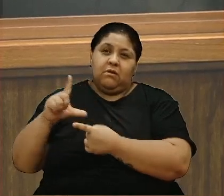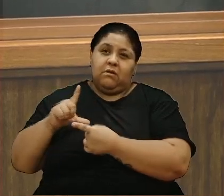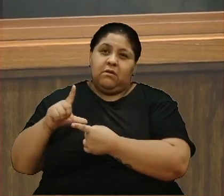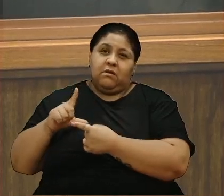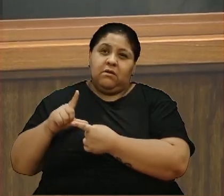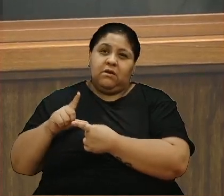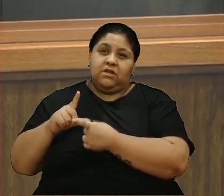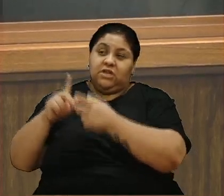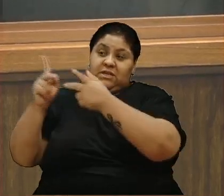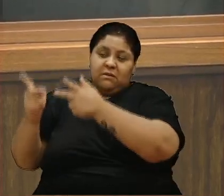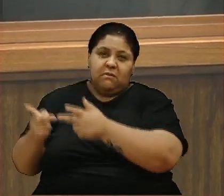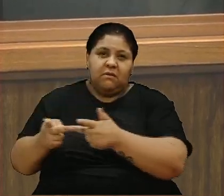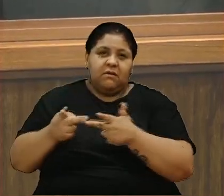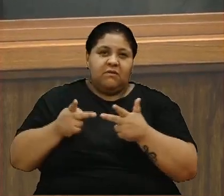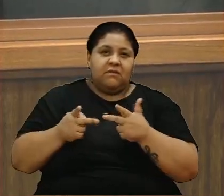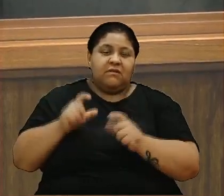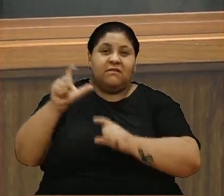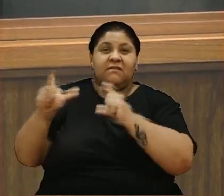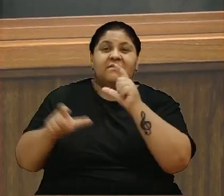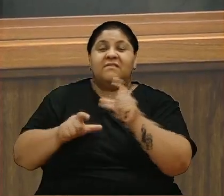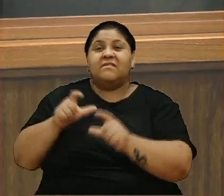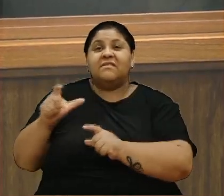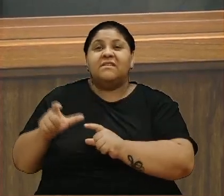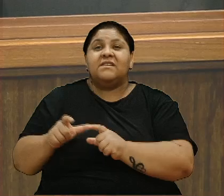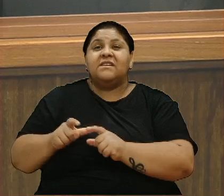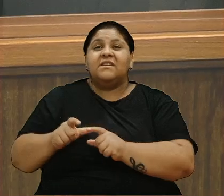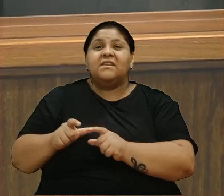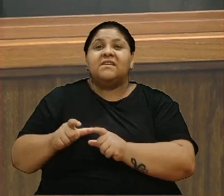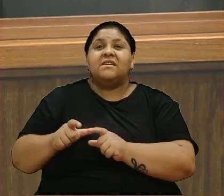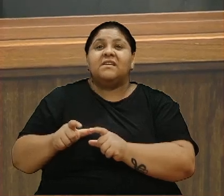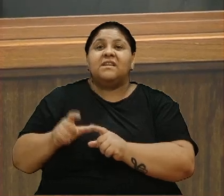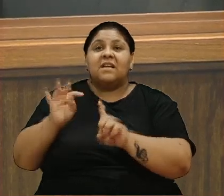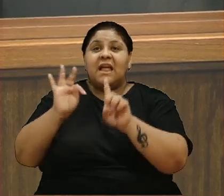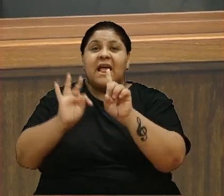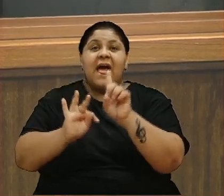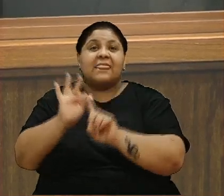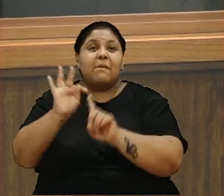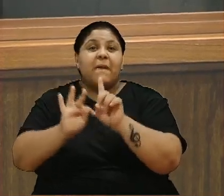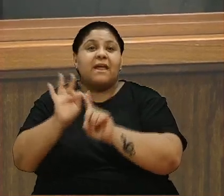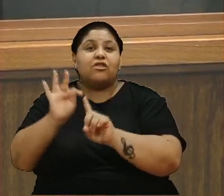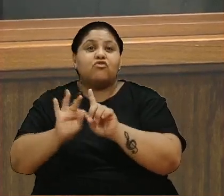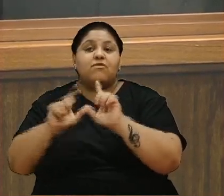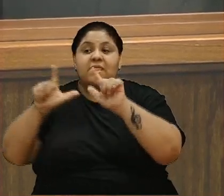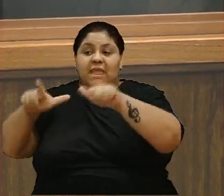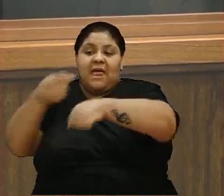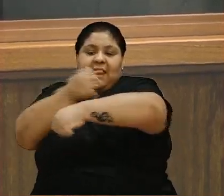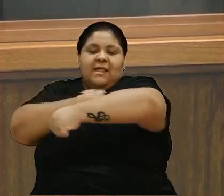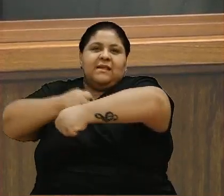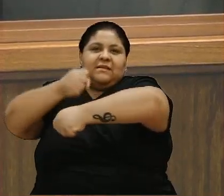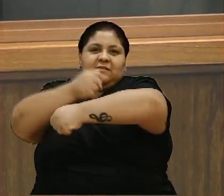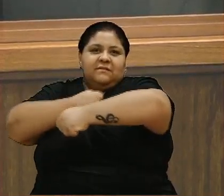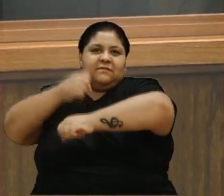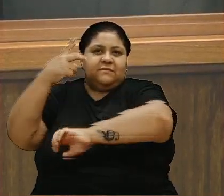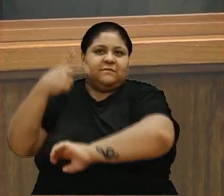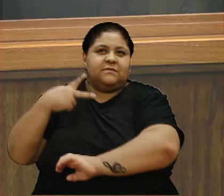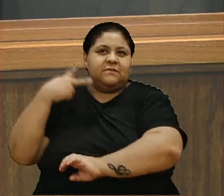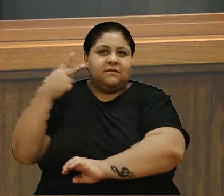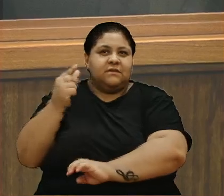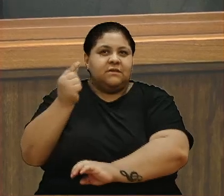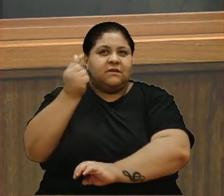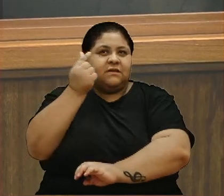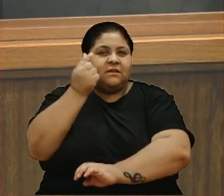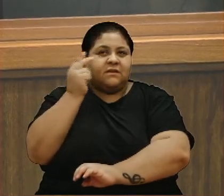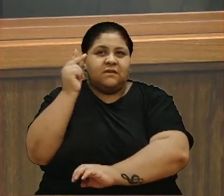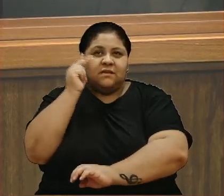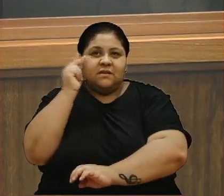uma visita de pessoas que foram medir a temperatura na cozinha, e, vereador Libardi,